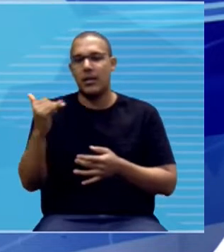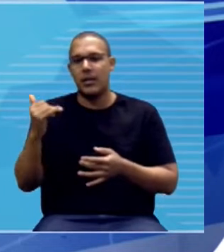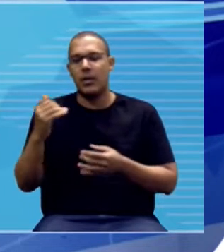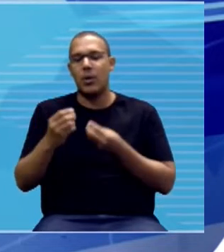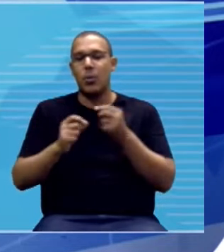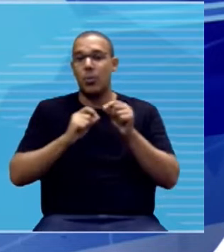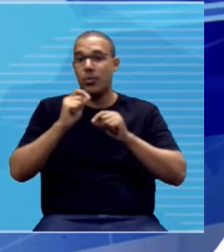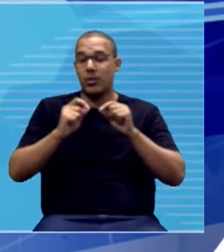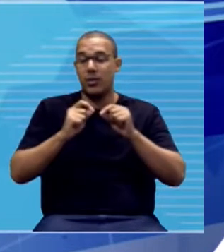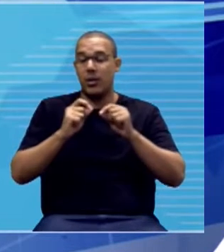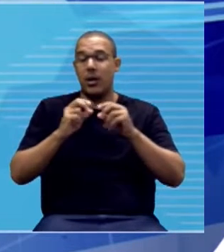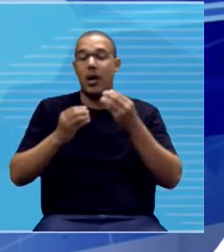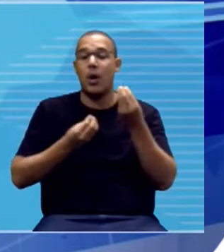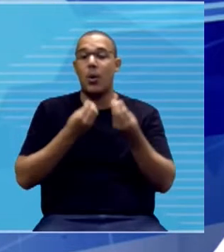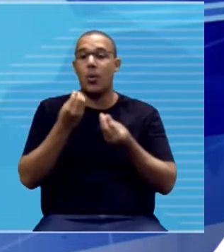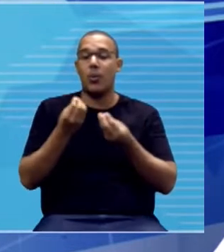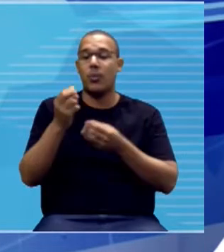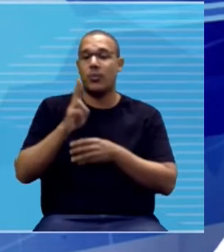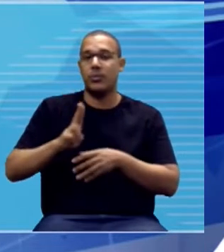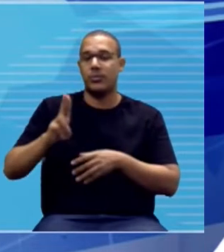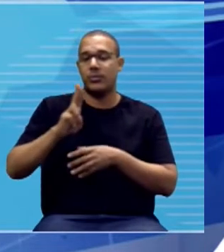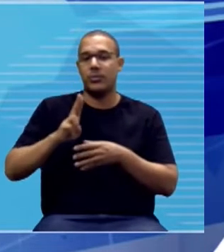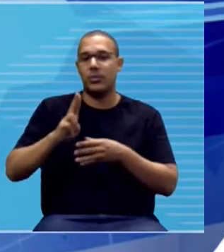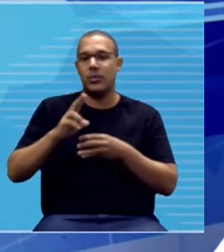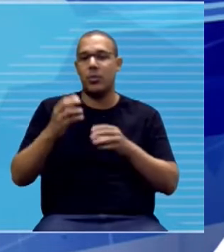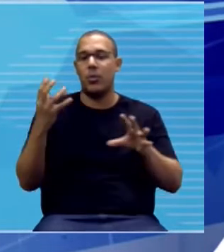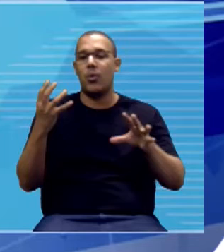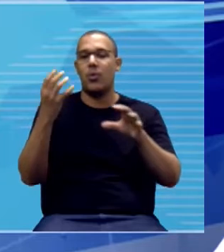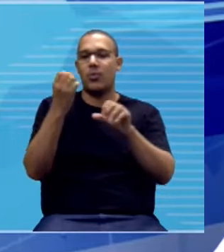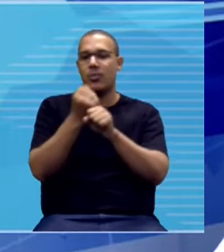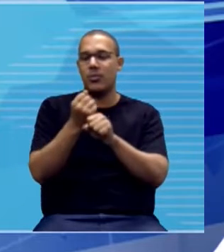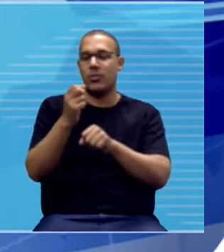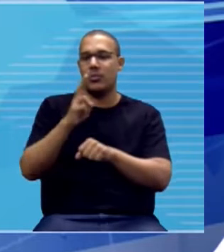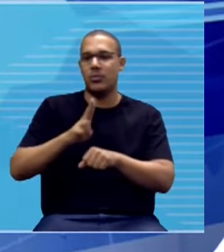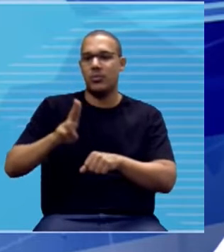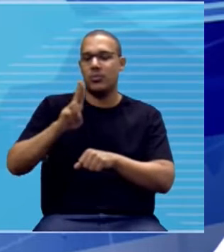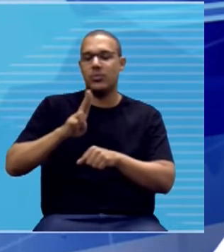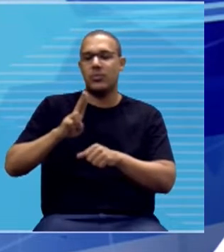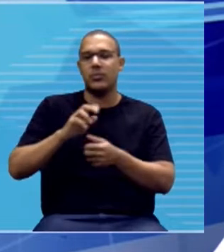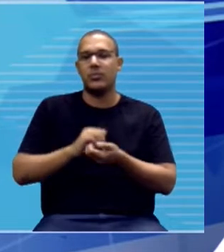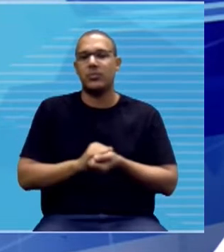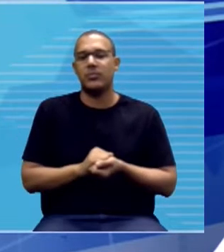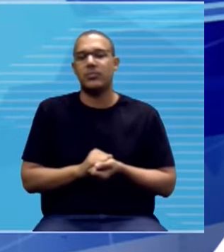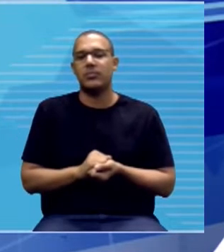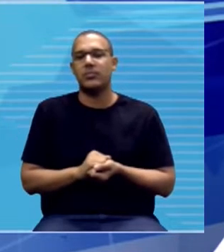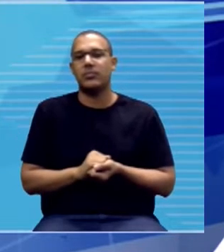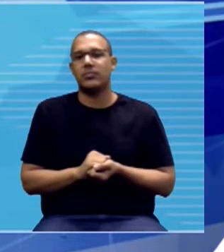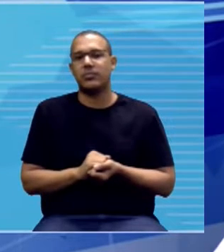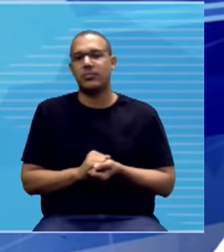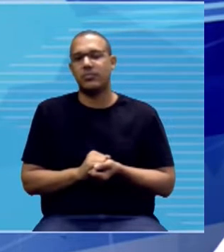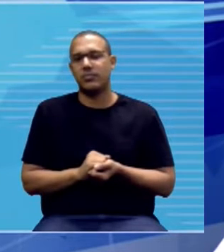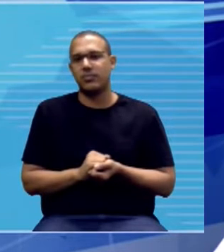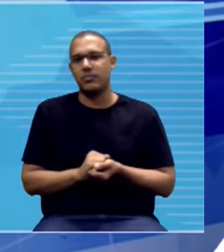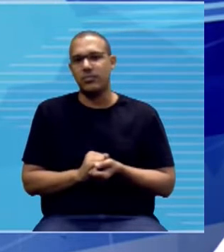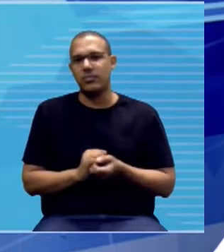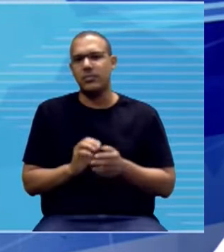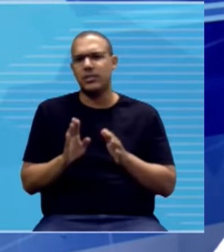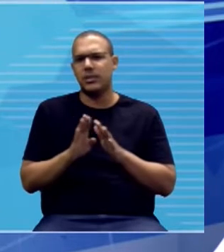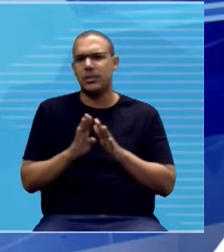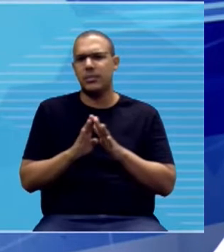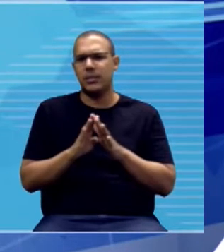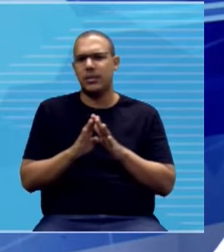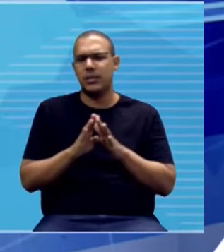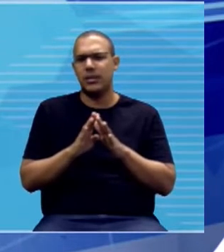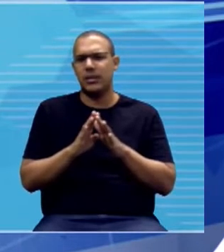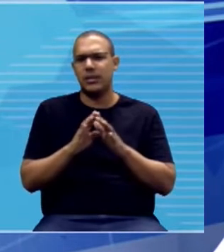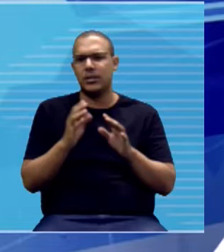elétrica, como é que funciona ela, como é que eu calculo o consumo elétrico e também dá uma passada naquela parte de contas que a gente